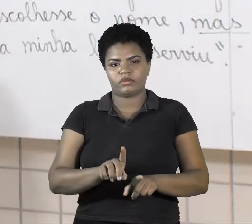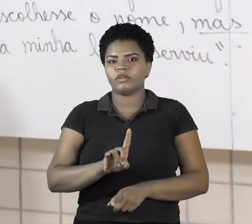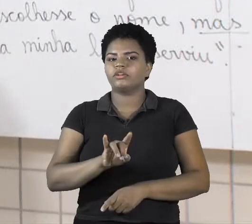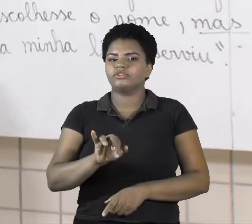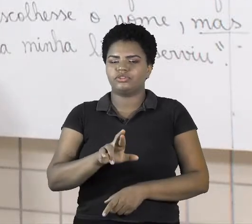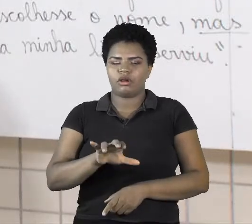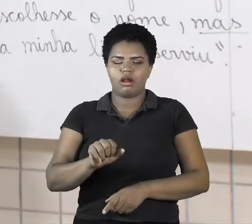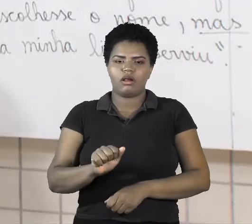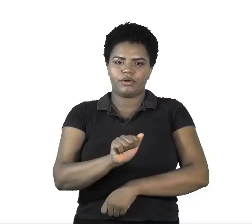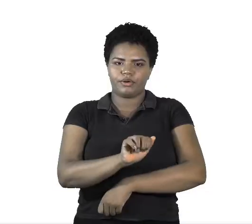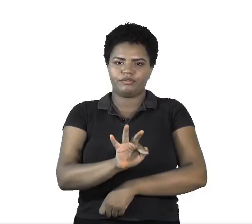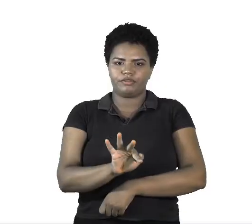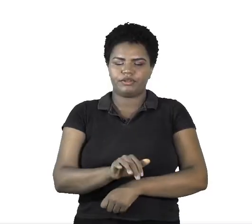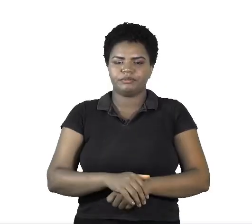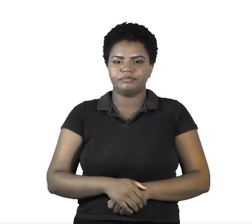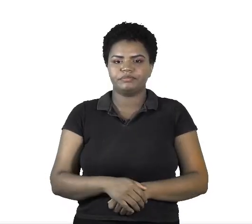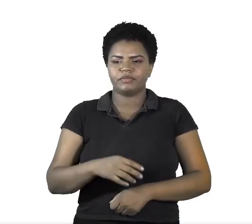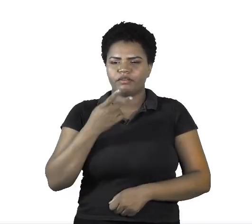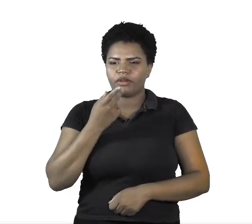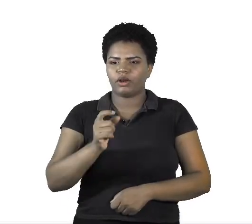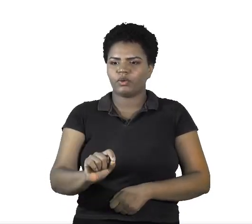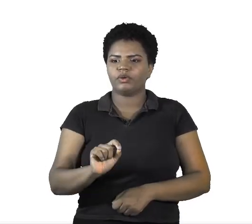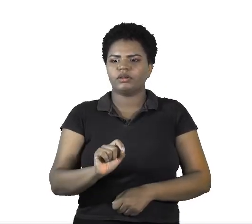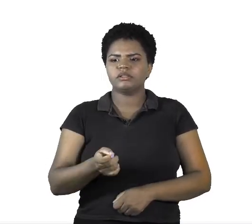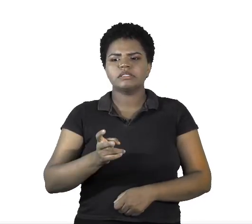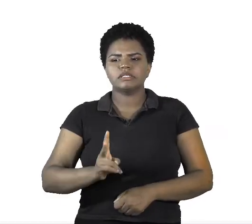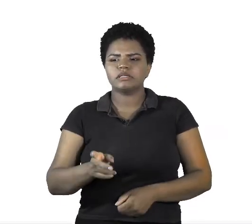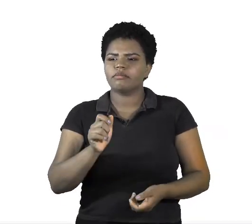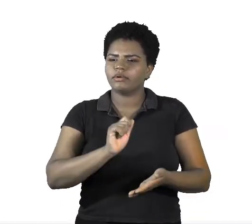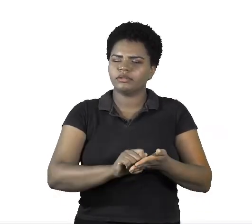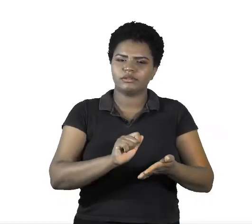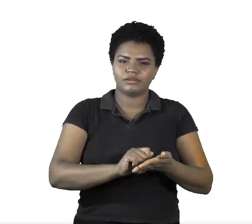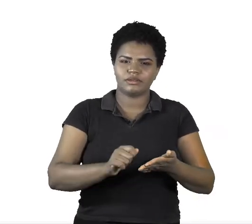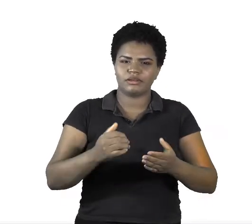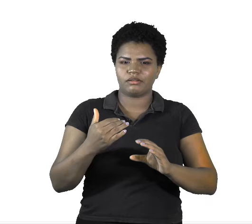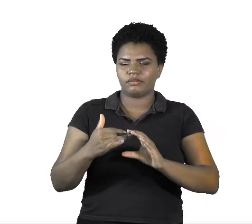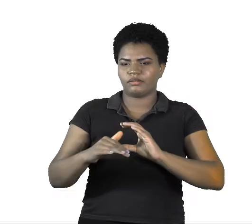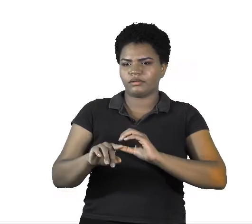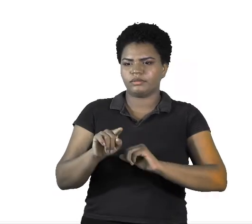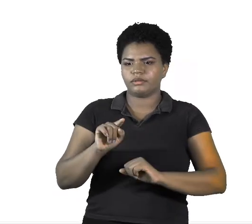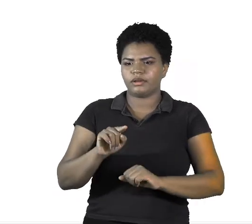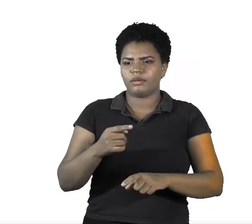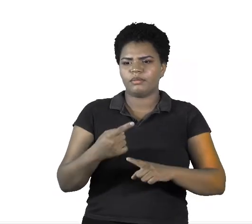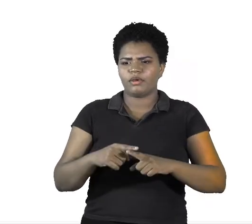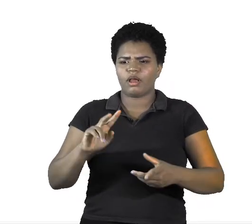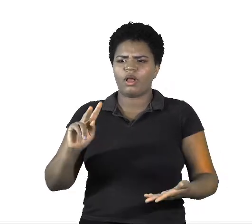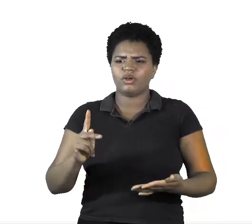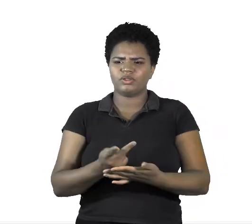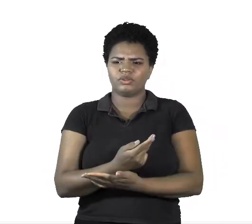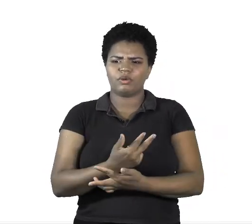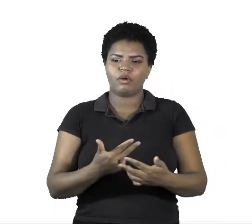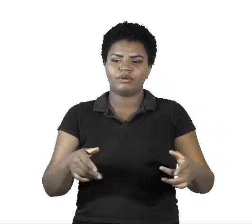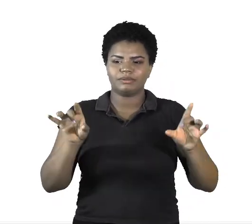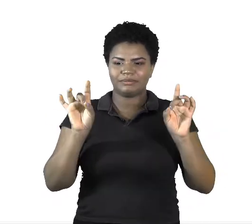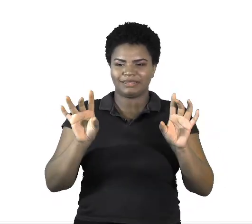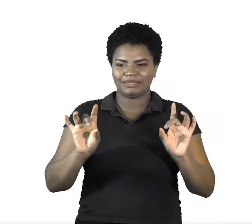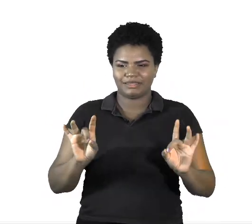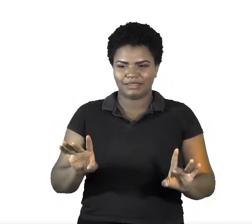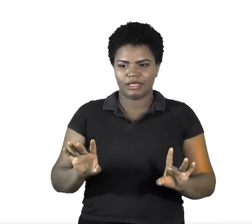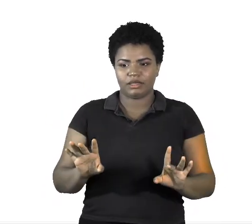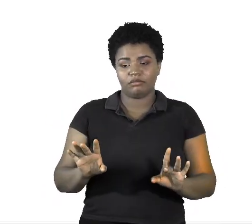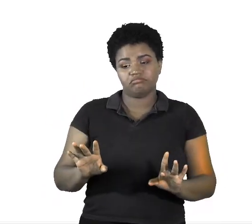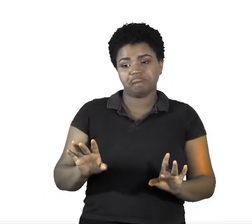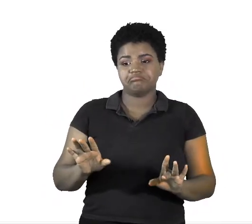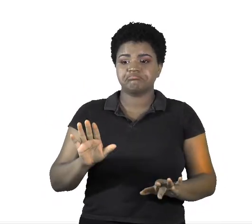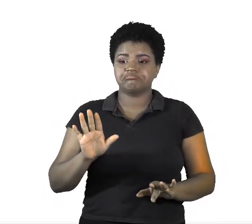em que ela diz o seguinte: sempre que escrevo para você é porque aconteceu alguma coisa especial,